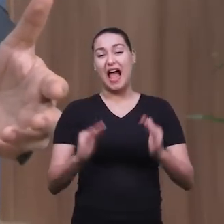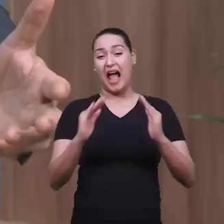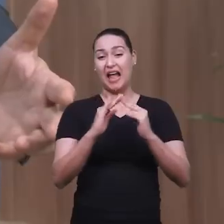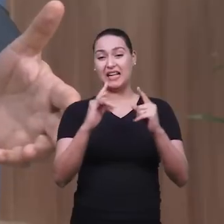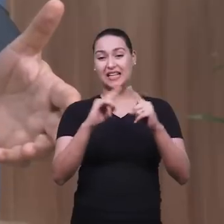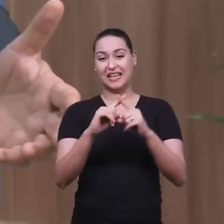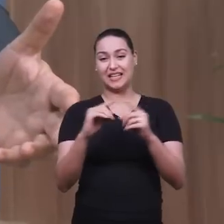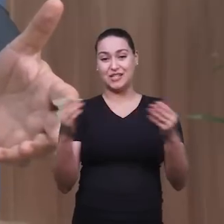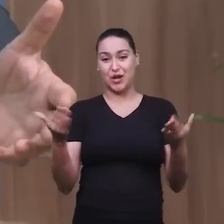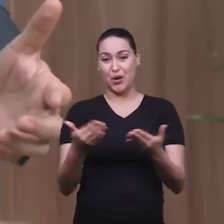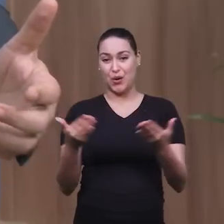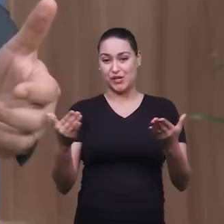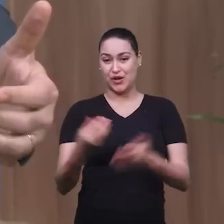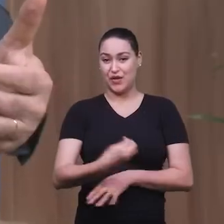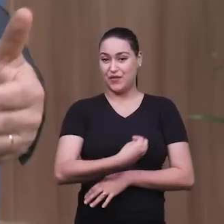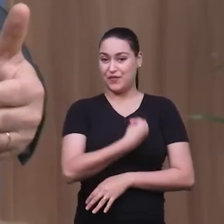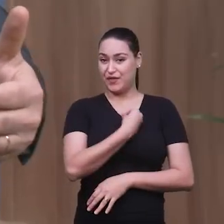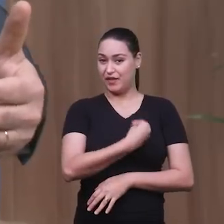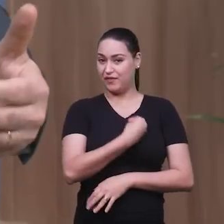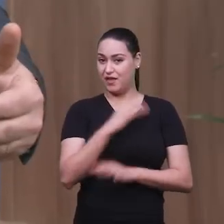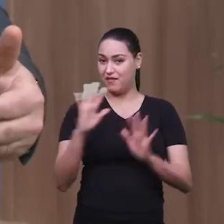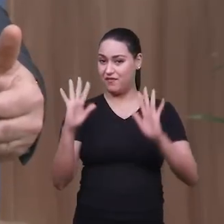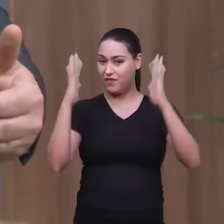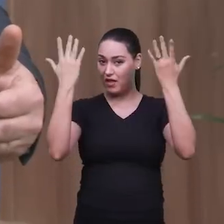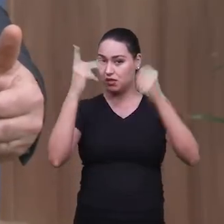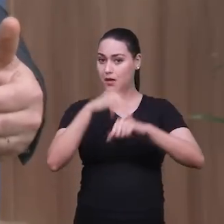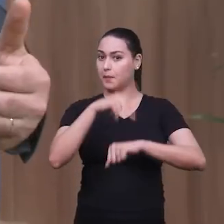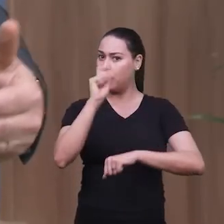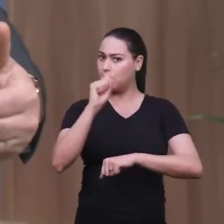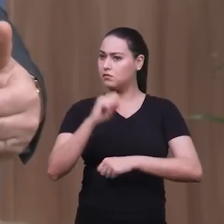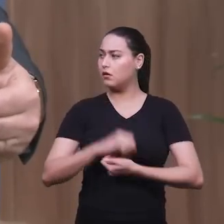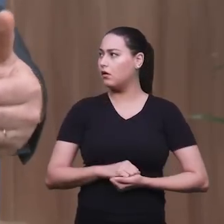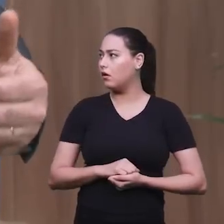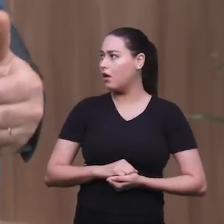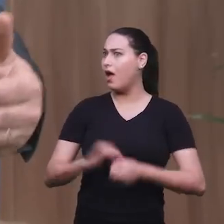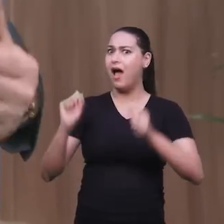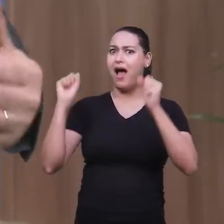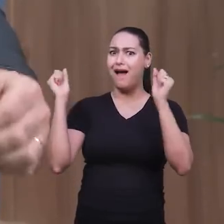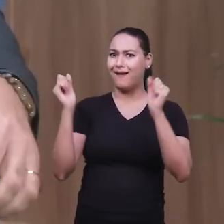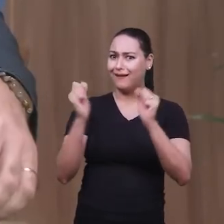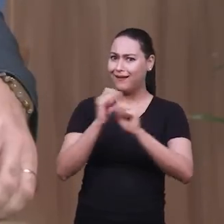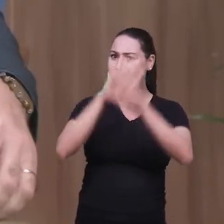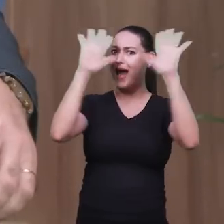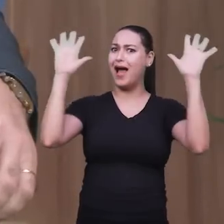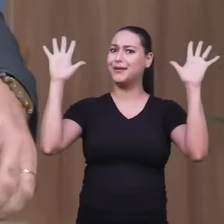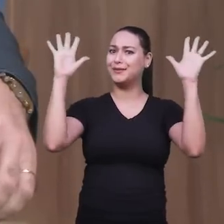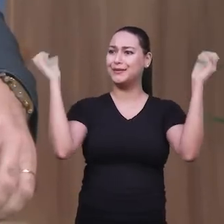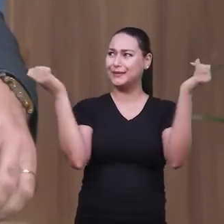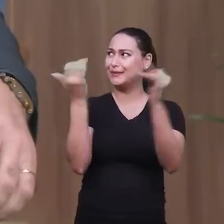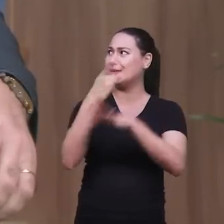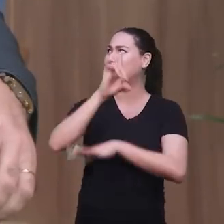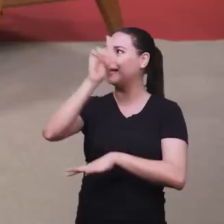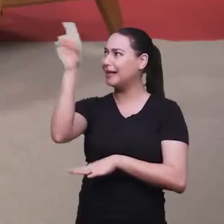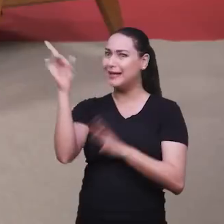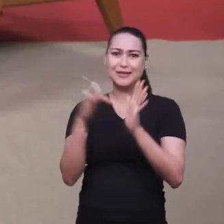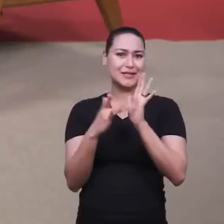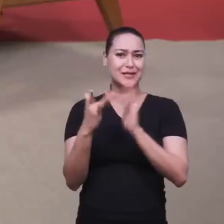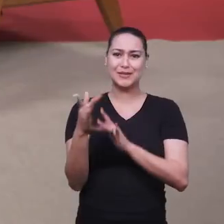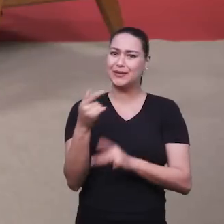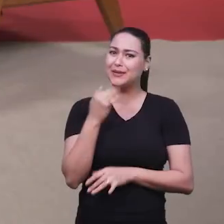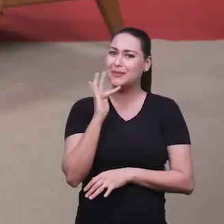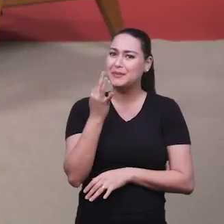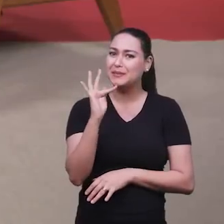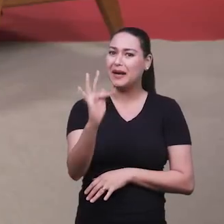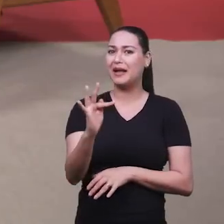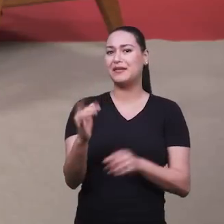até bastante objetiva. A igreja hoje, ela vive a festa da Páscoa? Claro. Glórias a